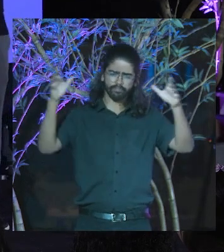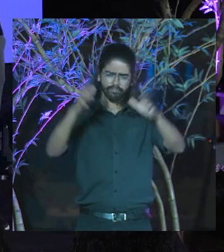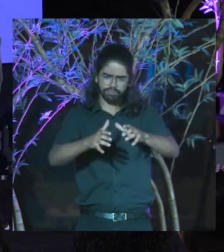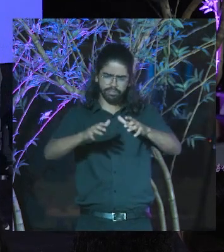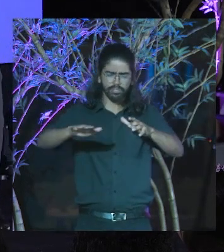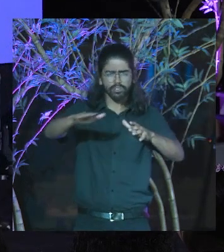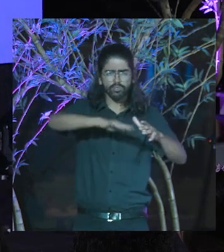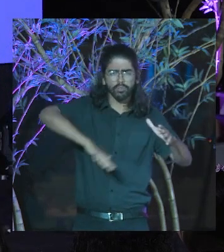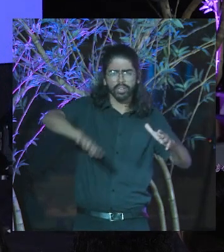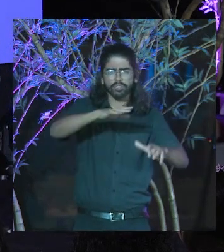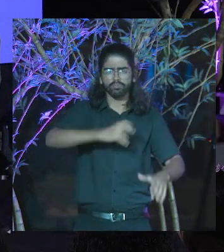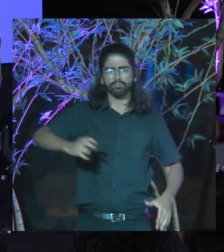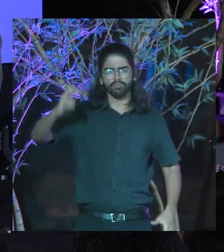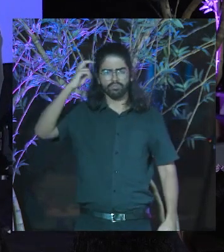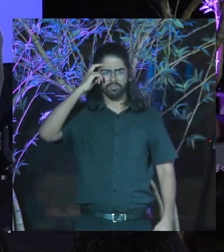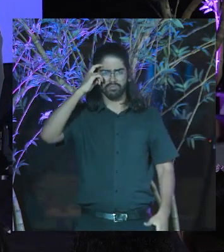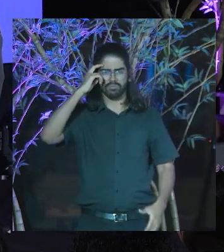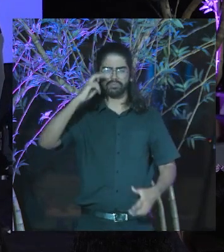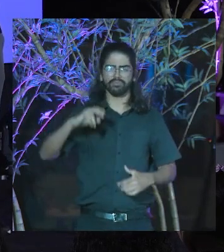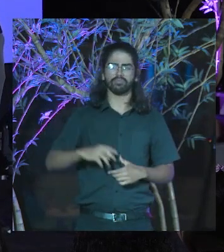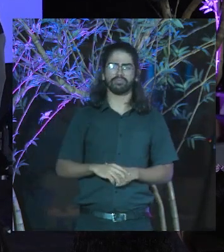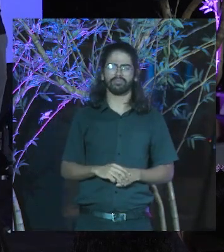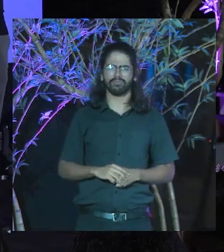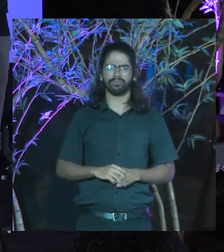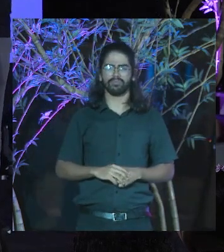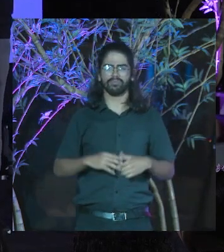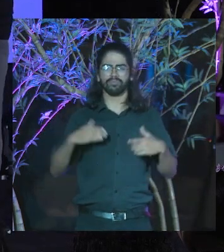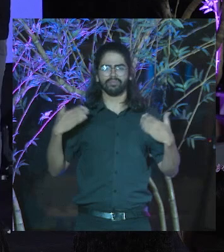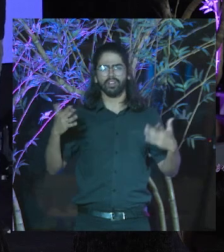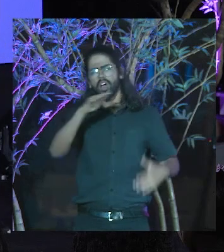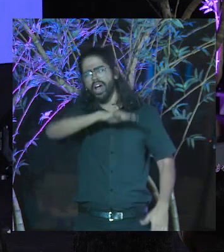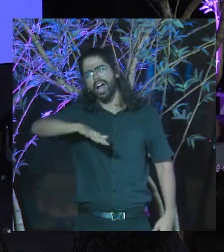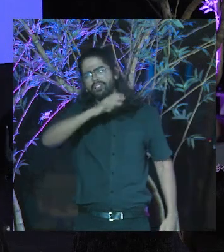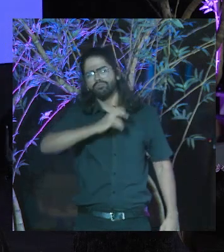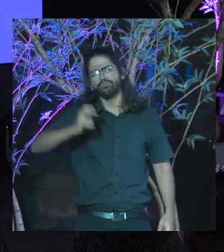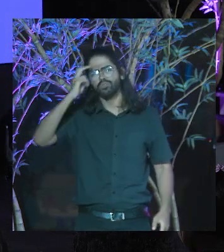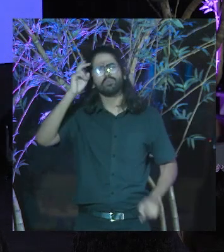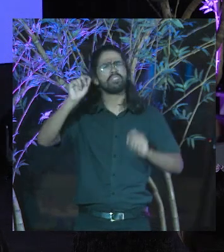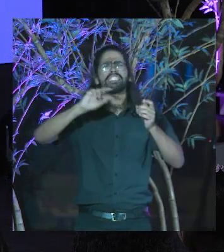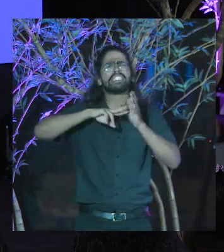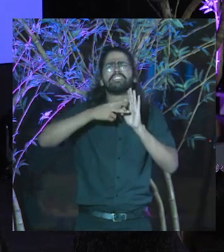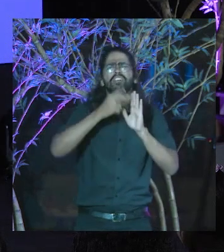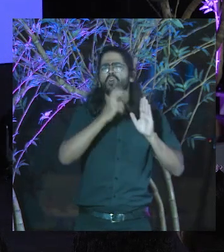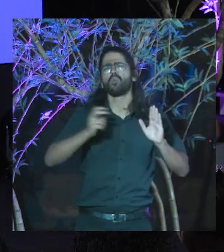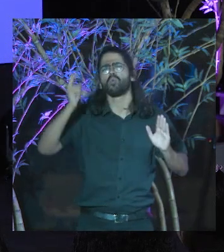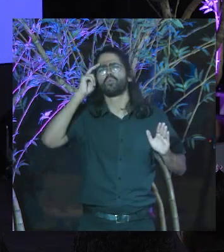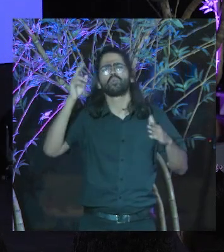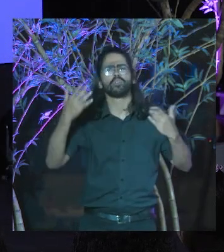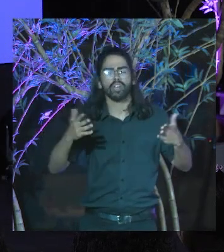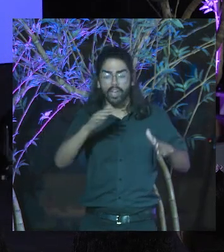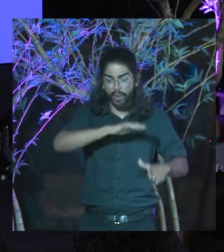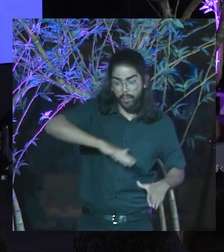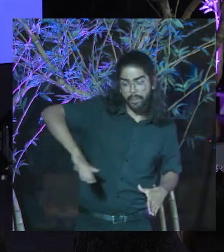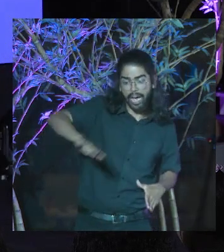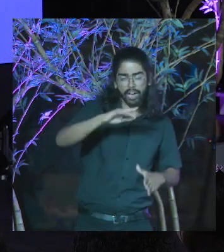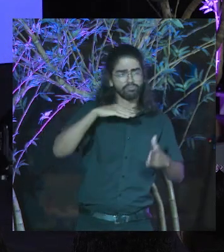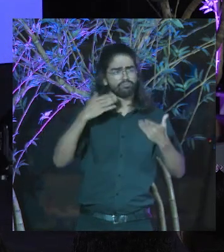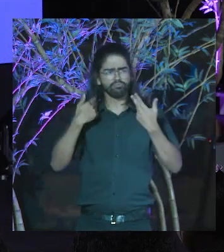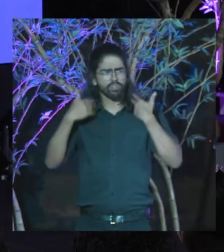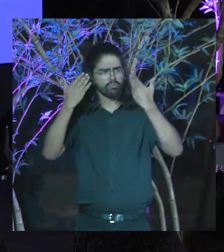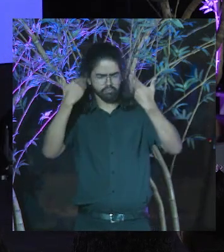um ambiente cultural. O que vive dentro de um ambiente cultural? O que é cultura, né? É o ambiente que está ao nosso